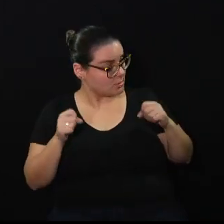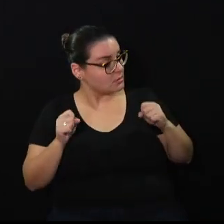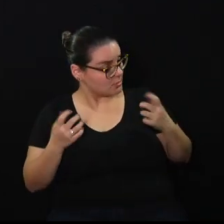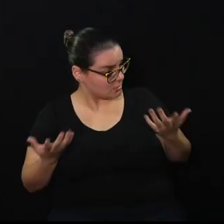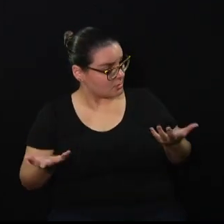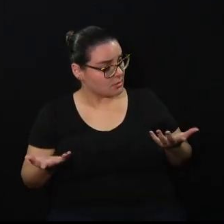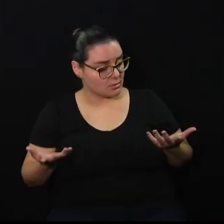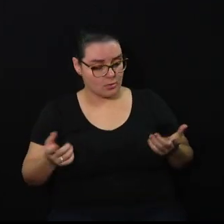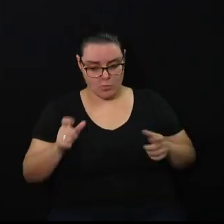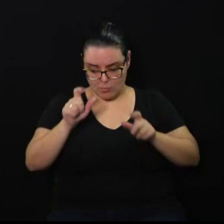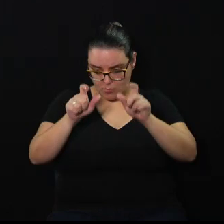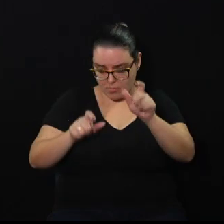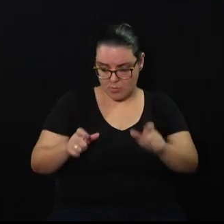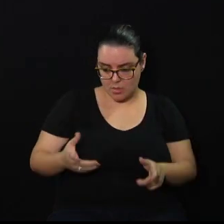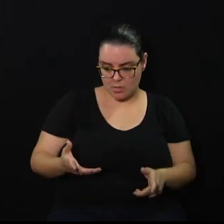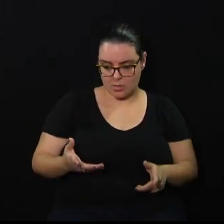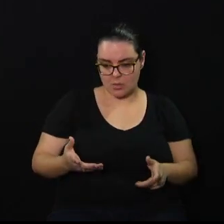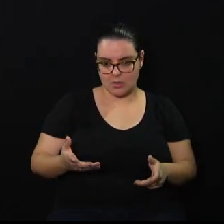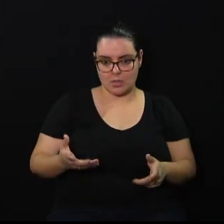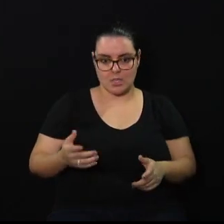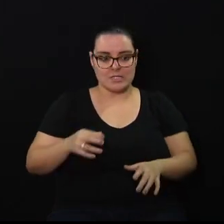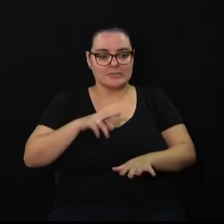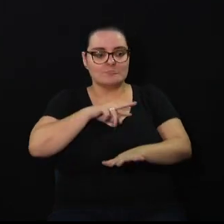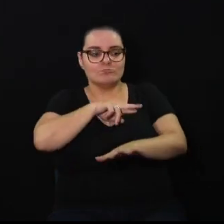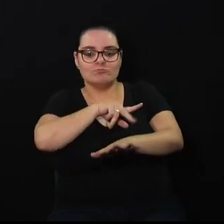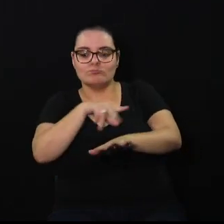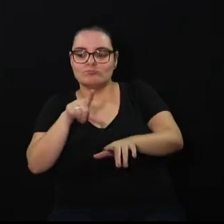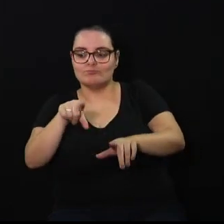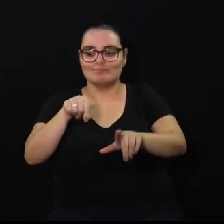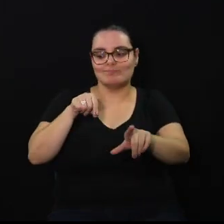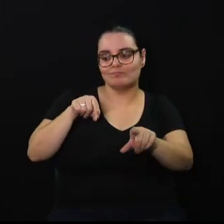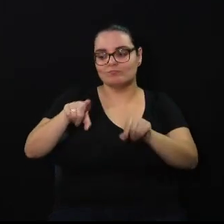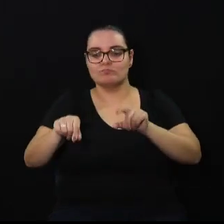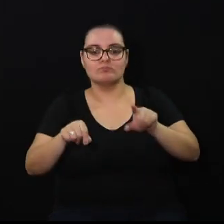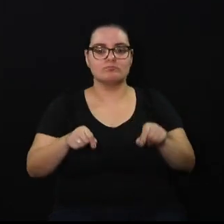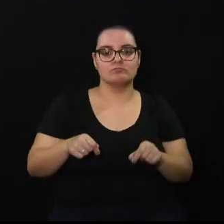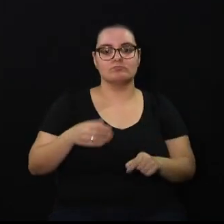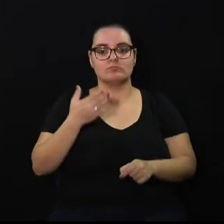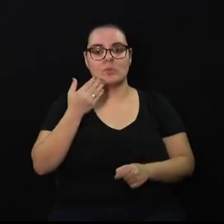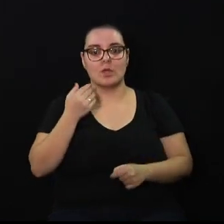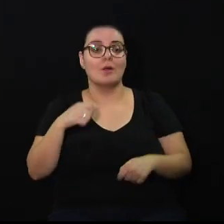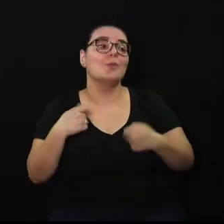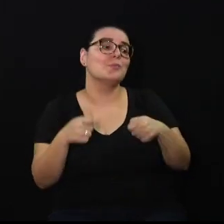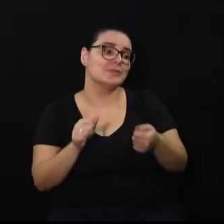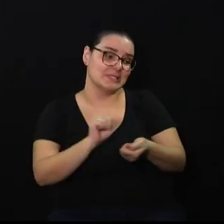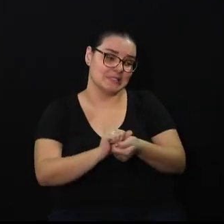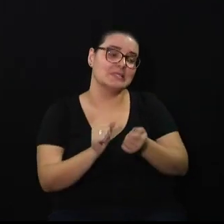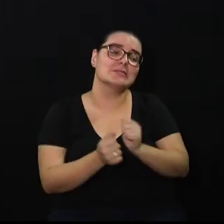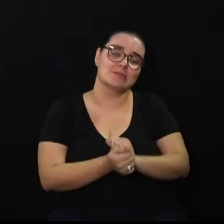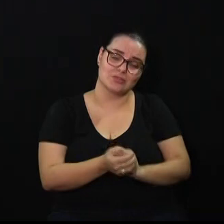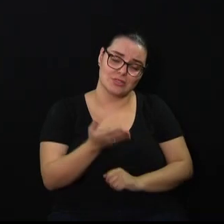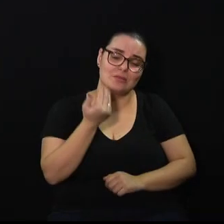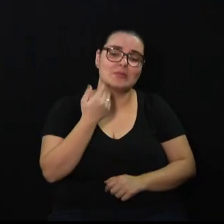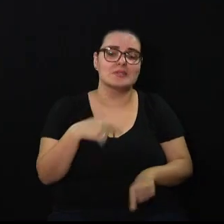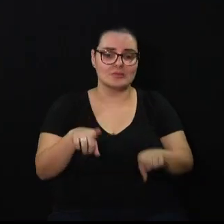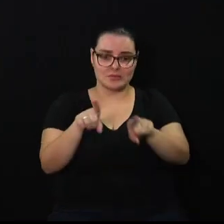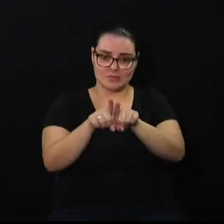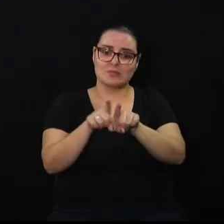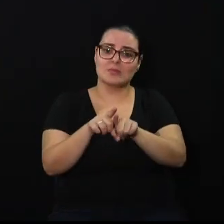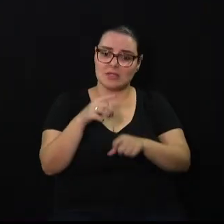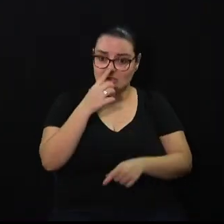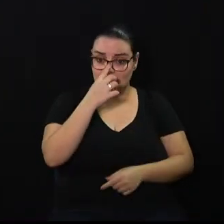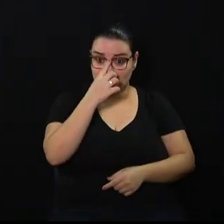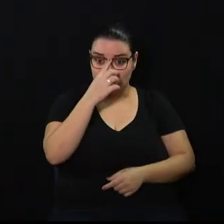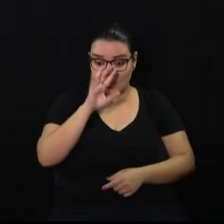apresenta por exemplo uma seletividade alimentar ela tem que ter adaptação de alimentação então quando a gente fala em adaptação não